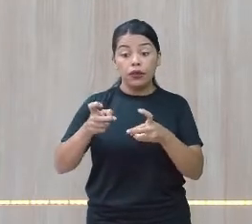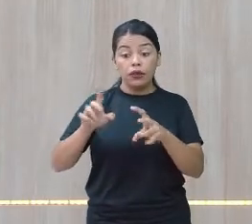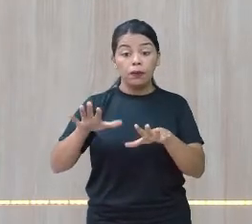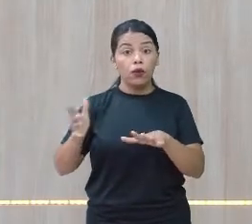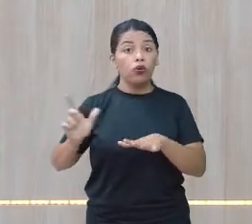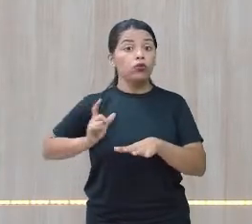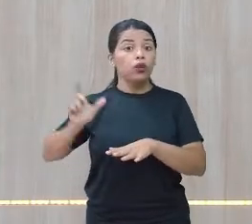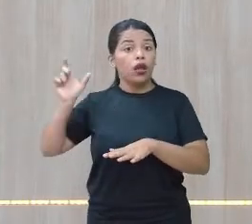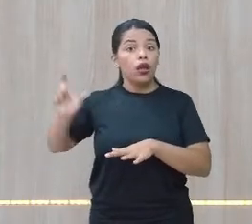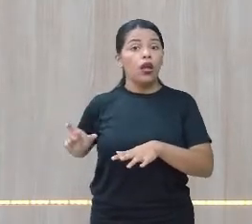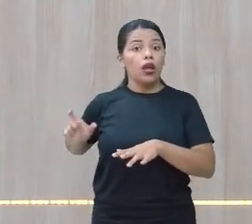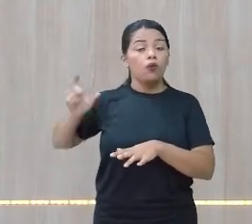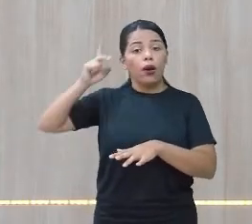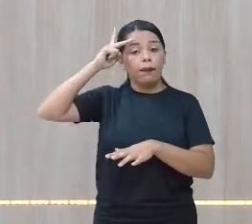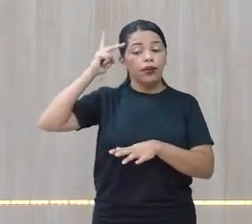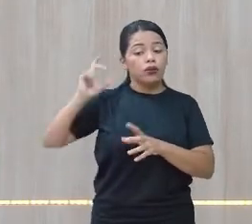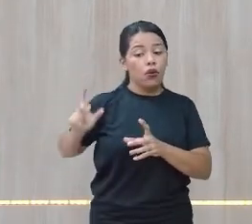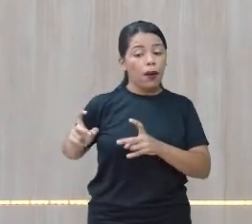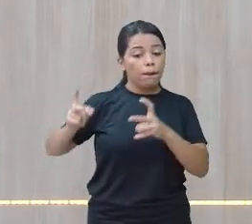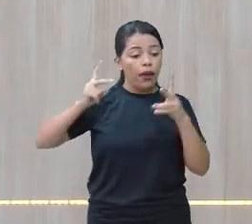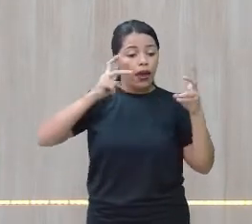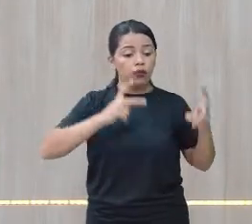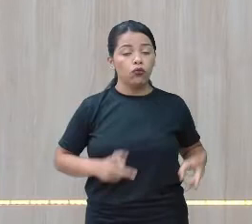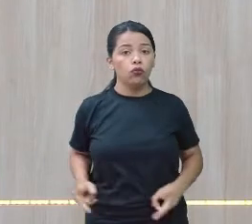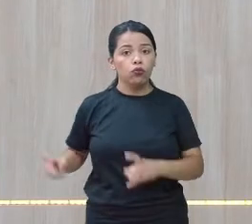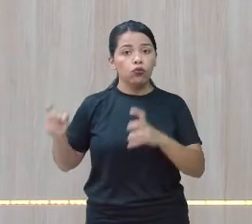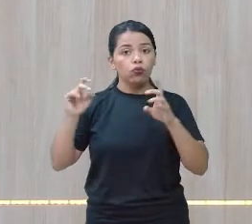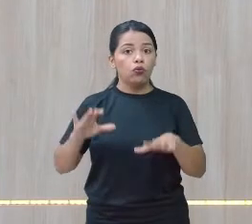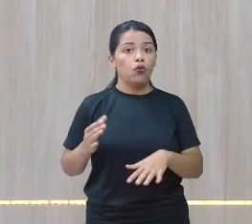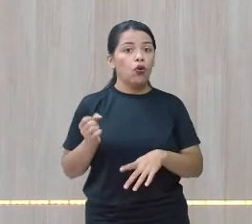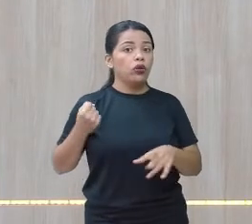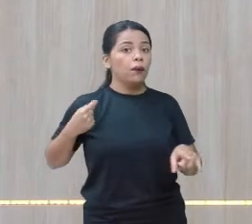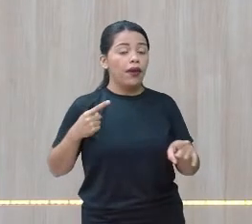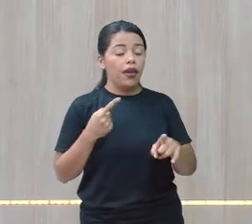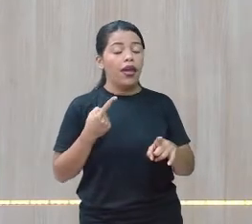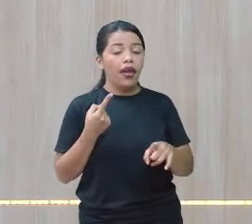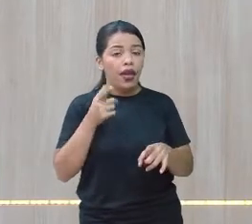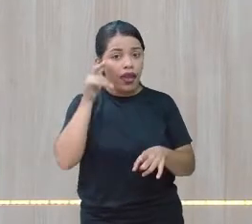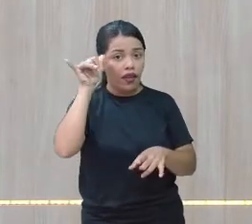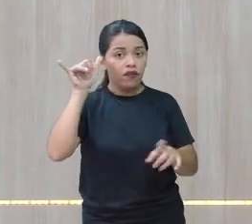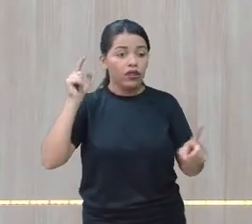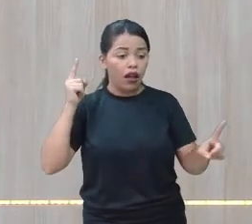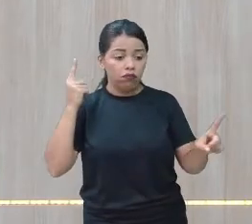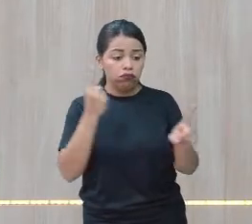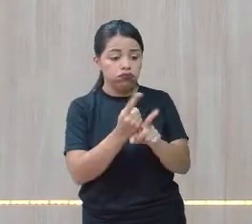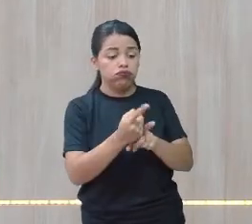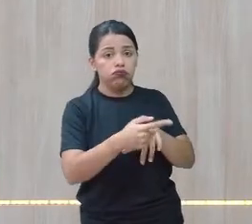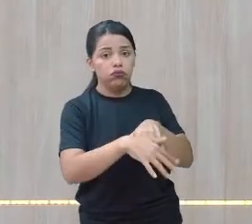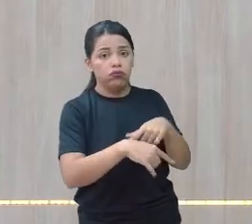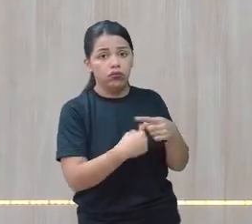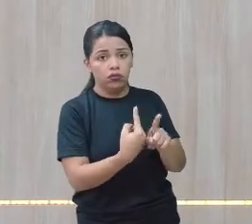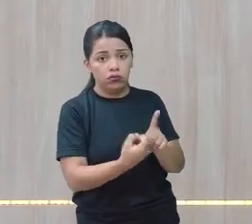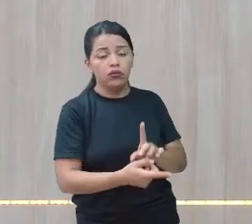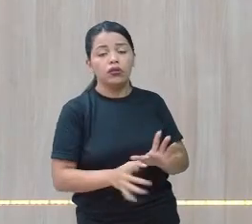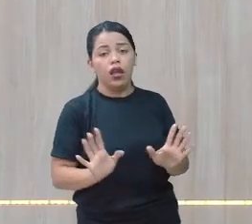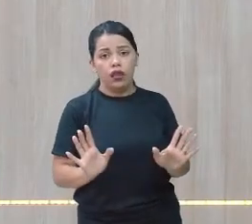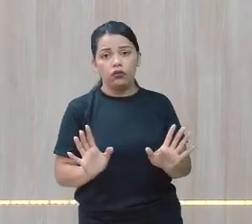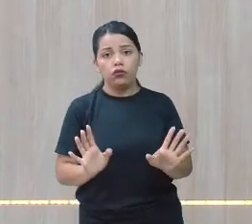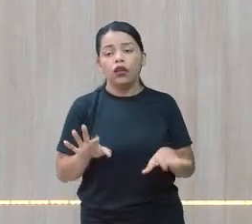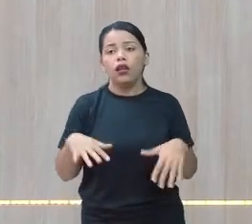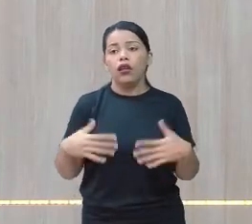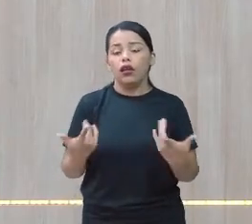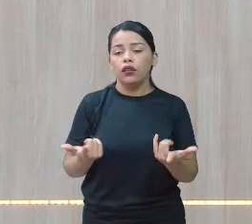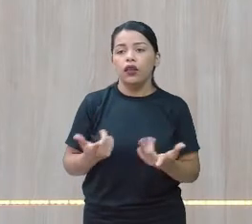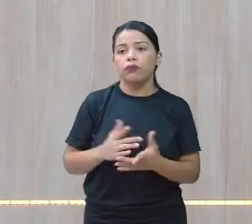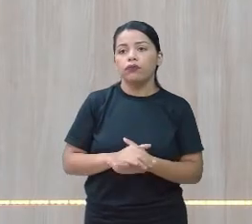de não acontecer uma contusão, de bater aí um no outro, né? Então, muito importante essa questão aí do reflexo. O